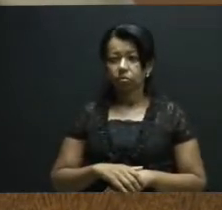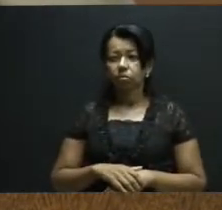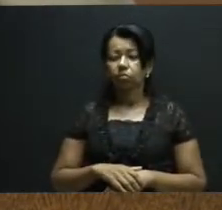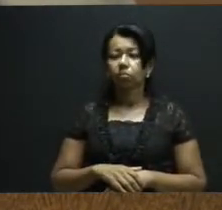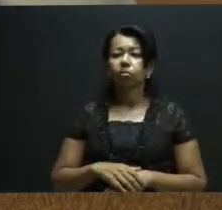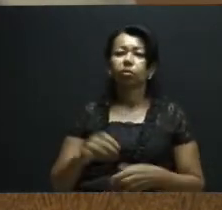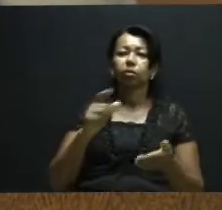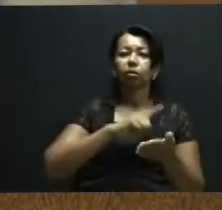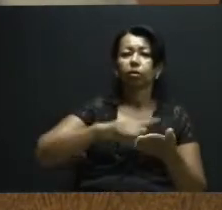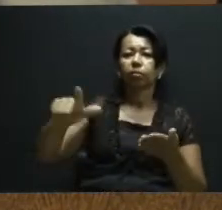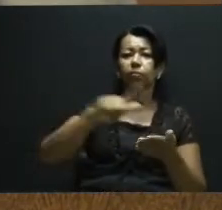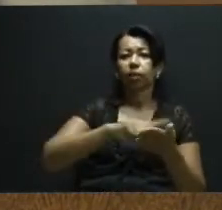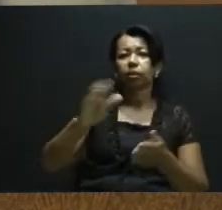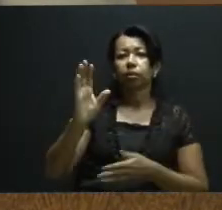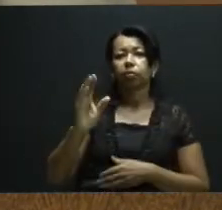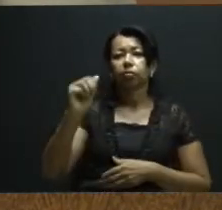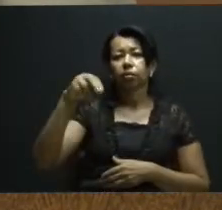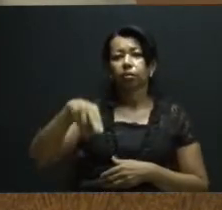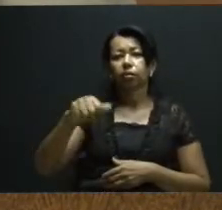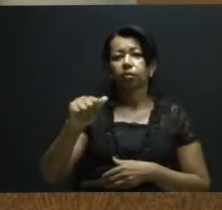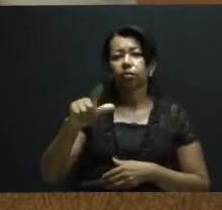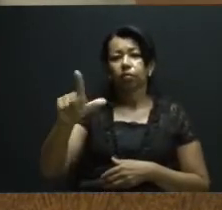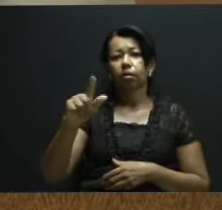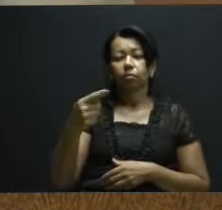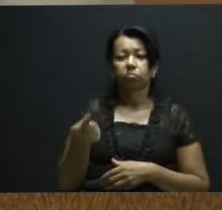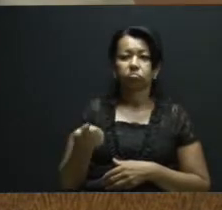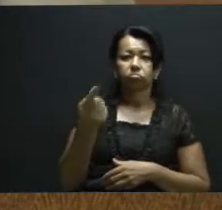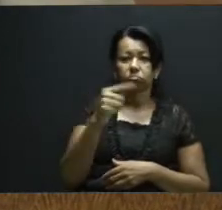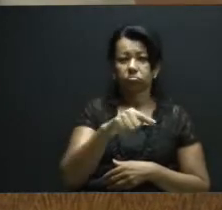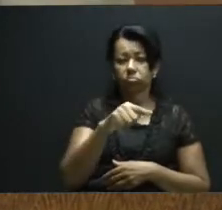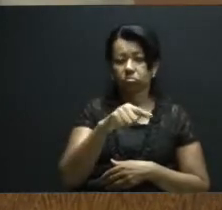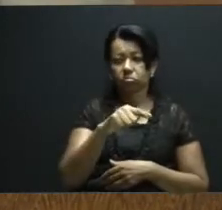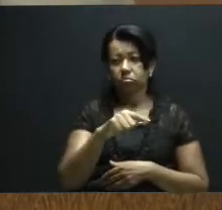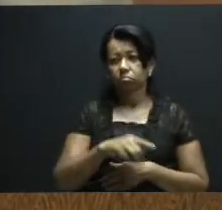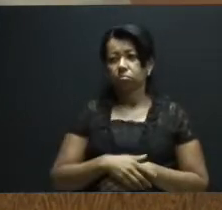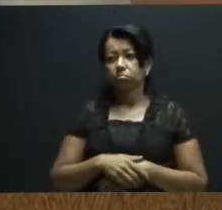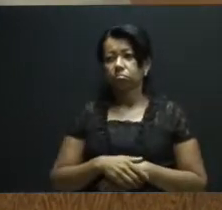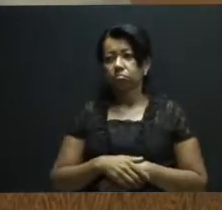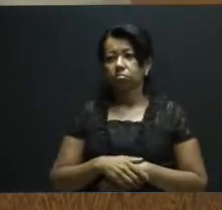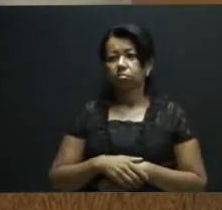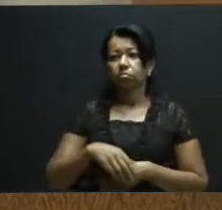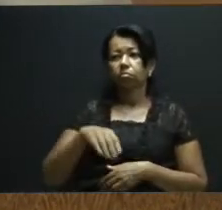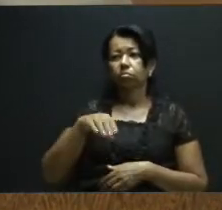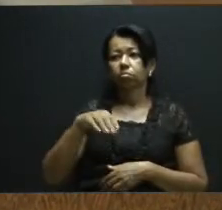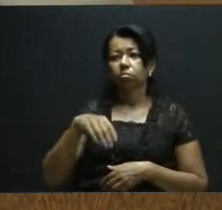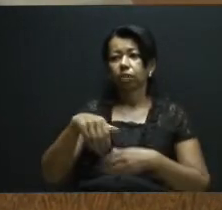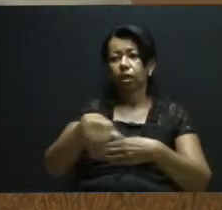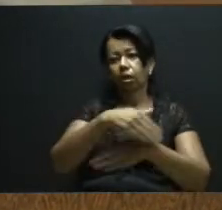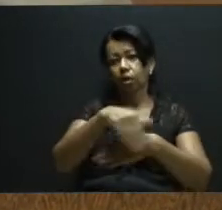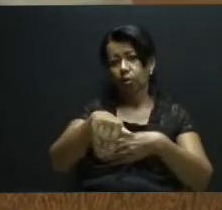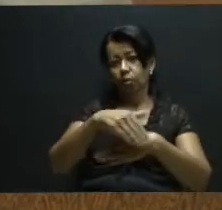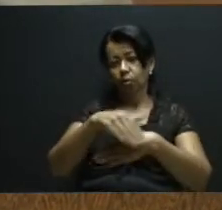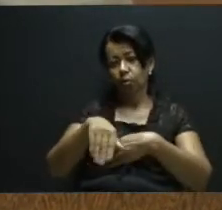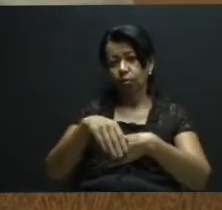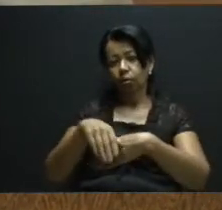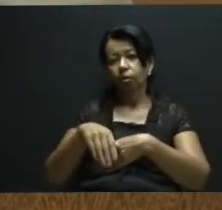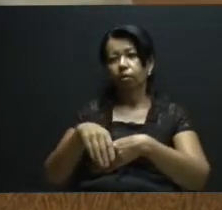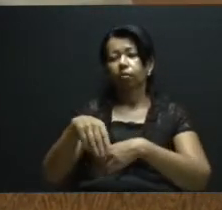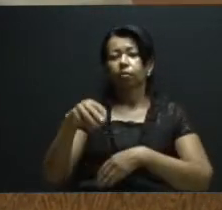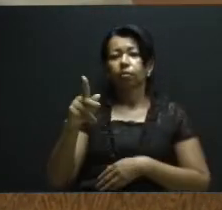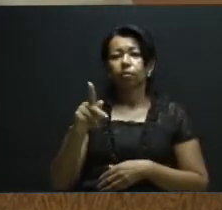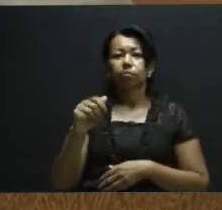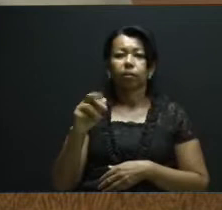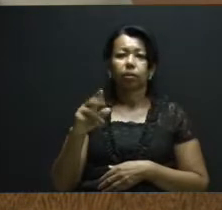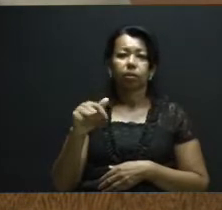limpeza do canal localizado na avenida joaquim joaquim miguel o manual peralta no